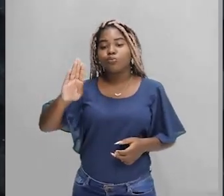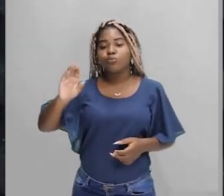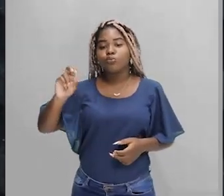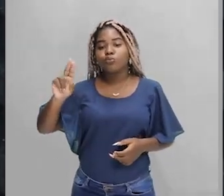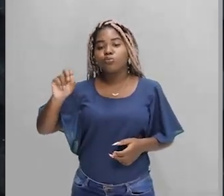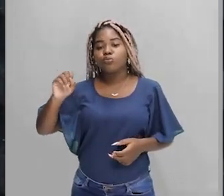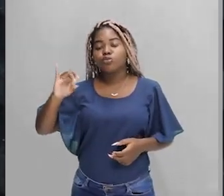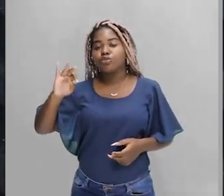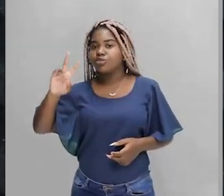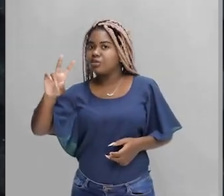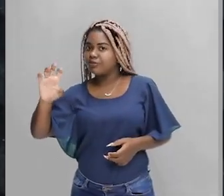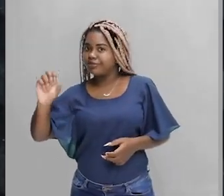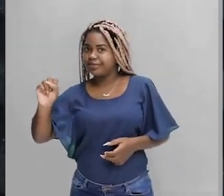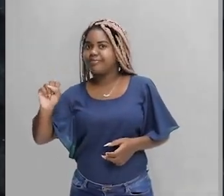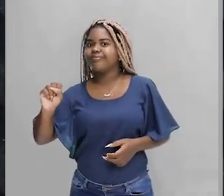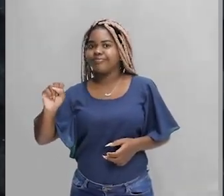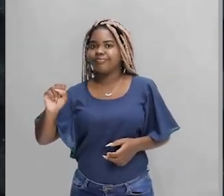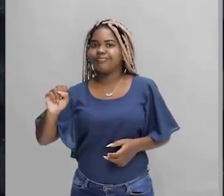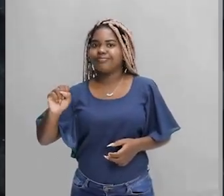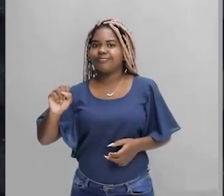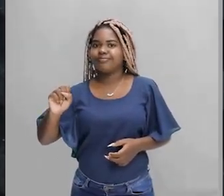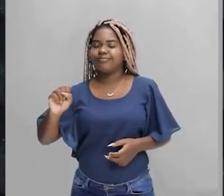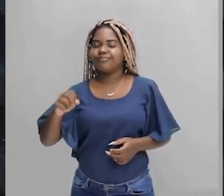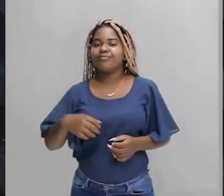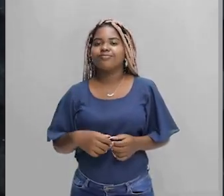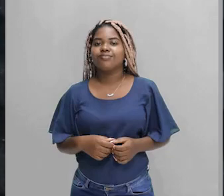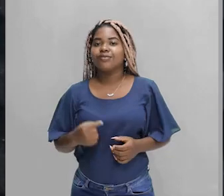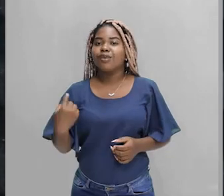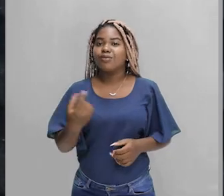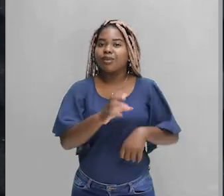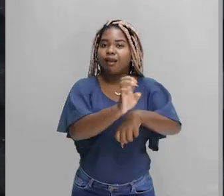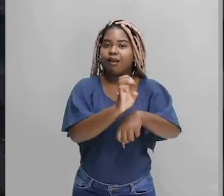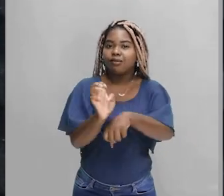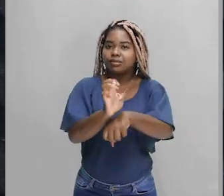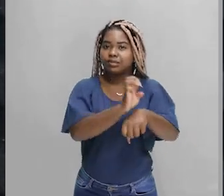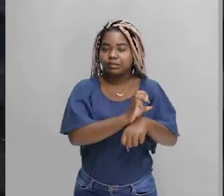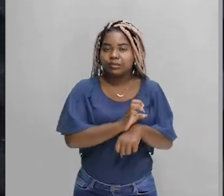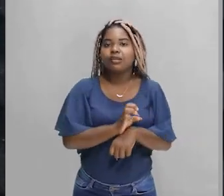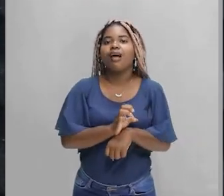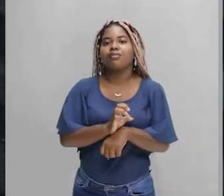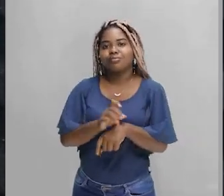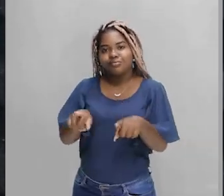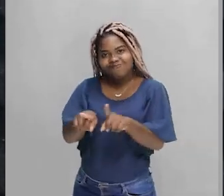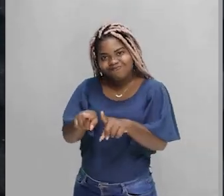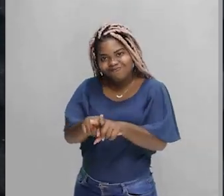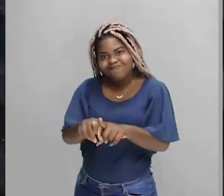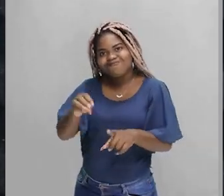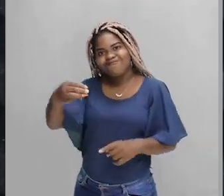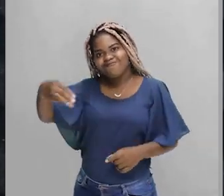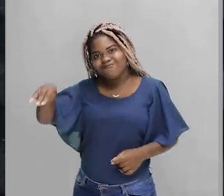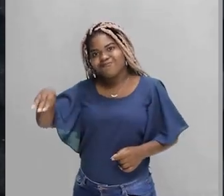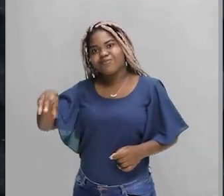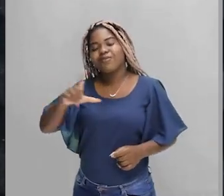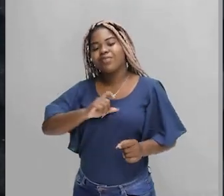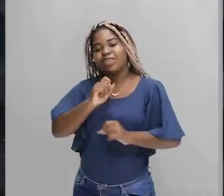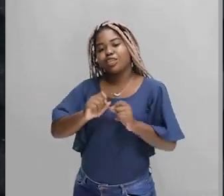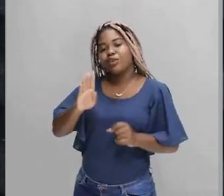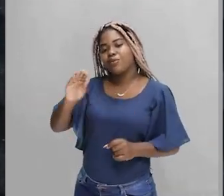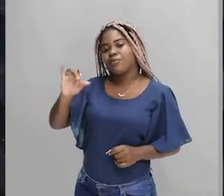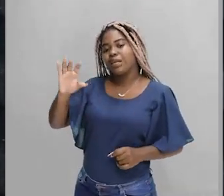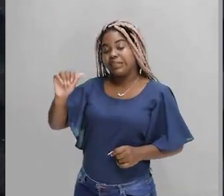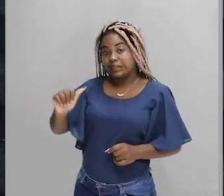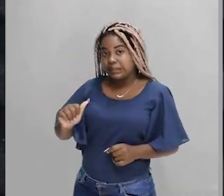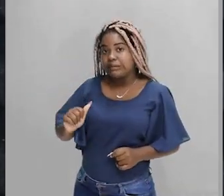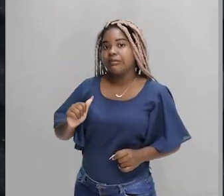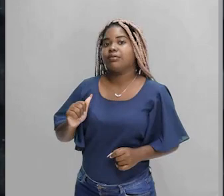nosso litoral, aí é Bacia de Santos, Bacia de Campos, o nosso estado, a gente vai citar já já, né, que está situado em grande parte de área de bacia